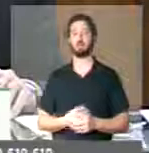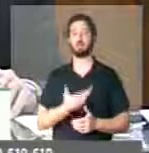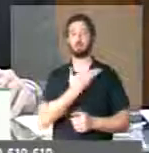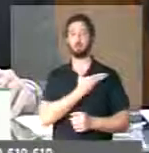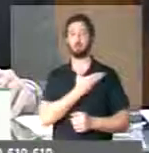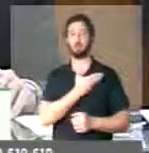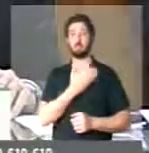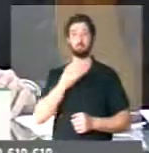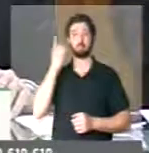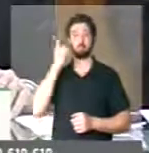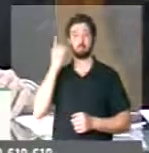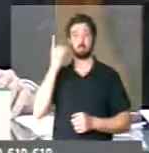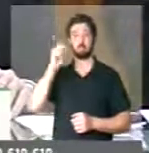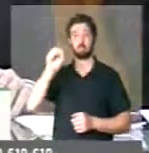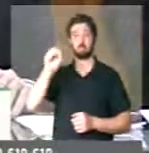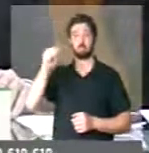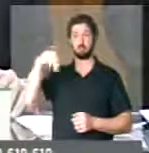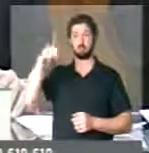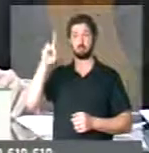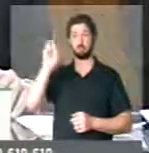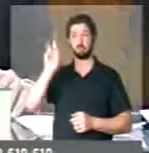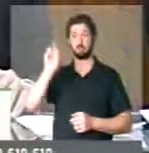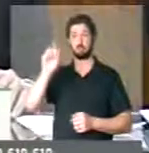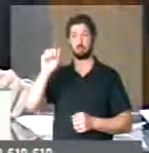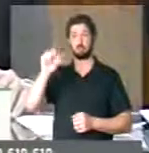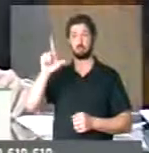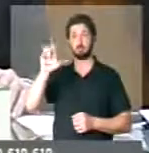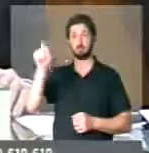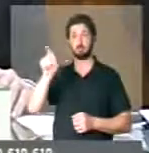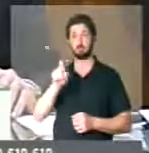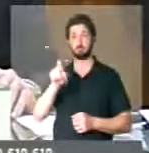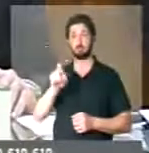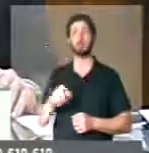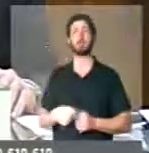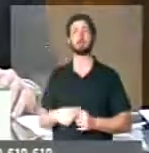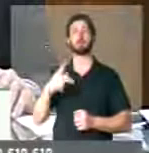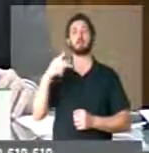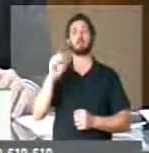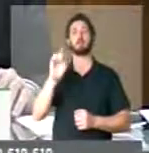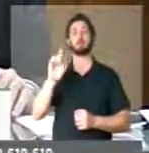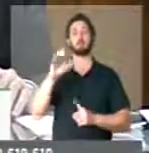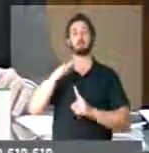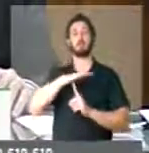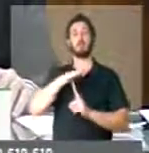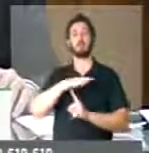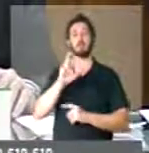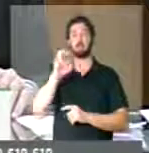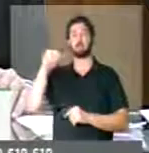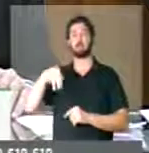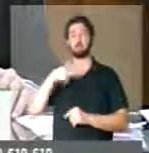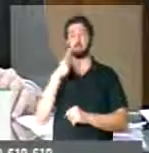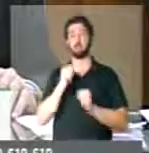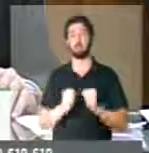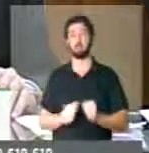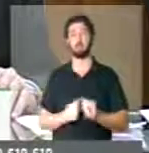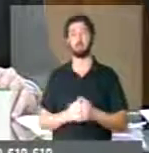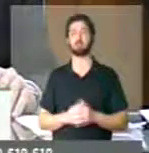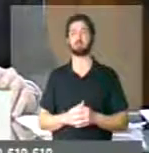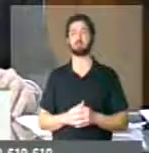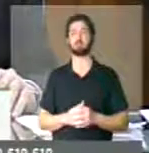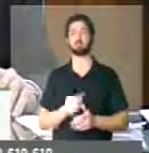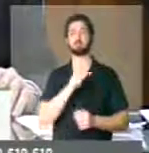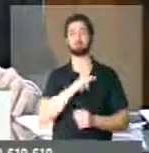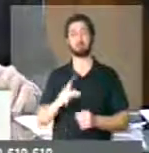amigo, deputado Sandro Alex, obrigado, do PSD do Paraná, pelo tempo regimental de 5 minutos. Obrigado, presidente.